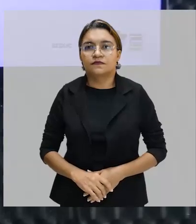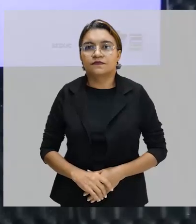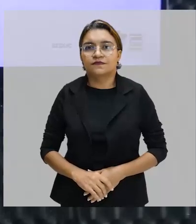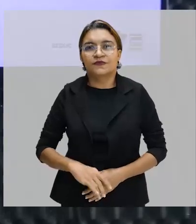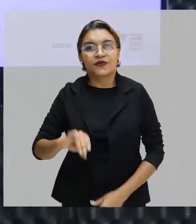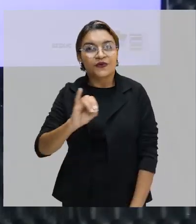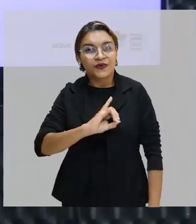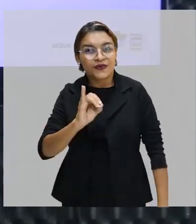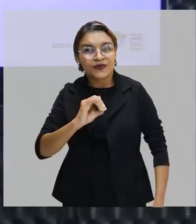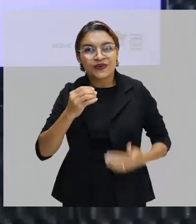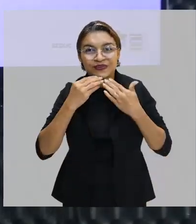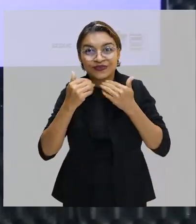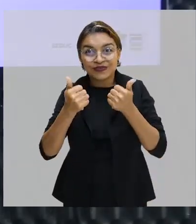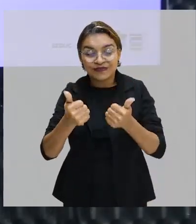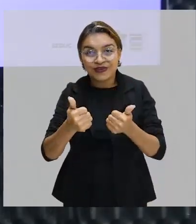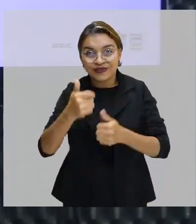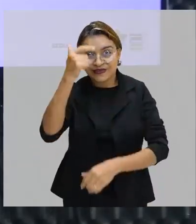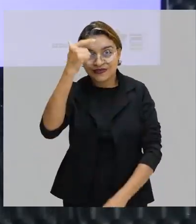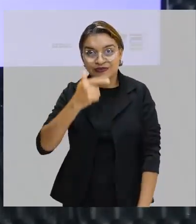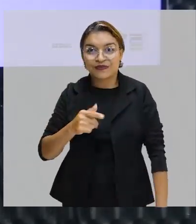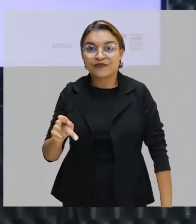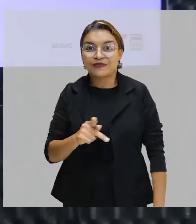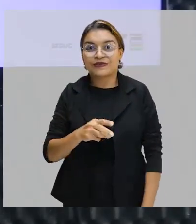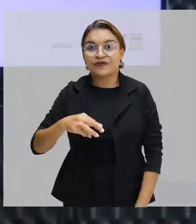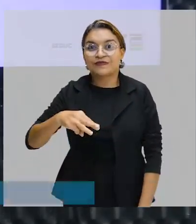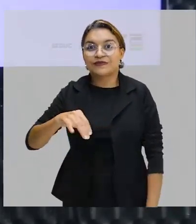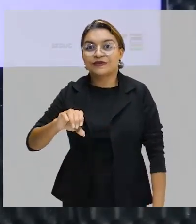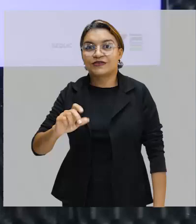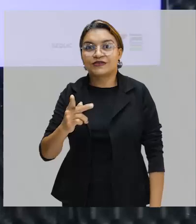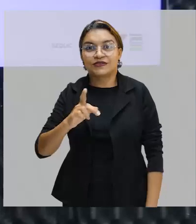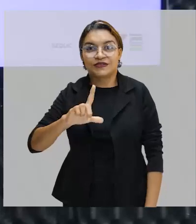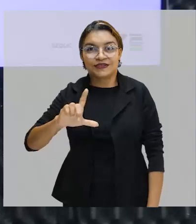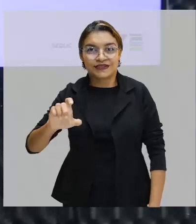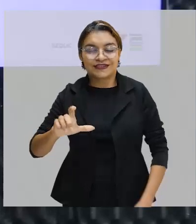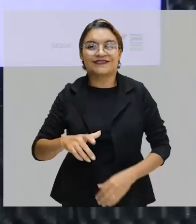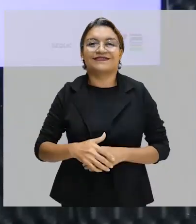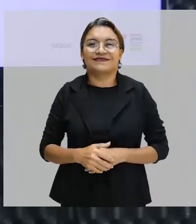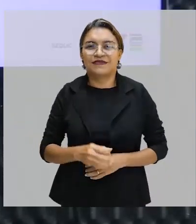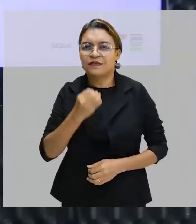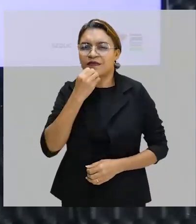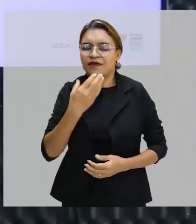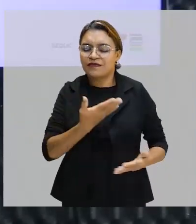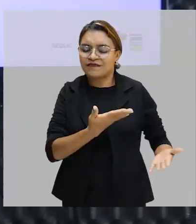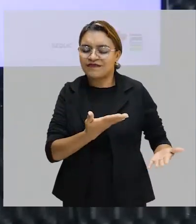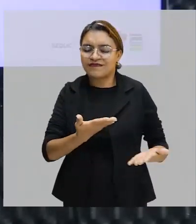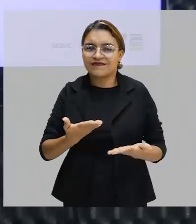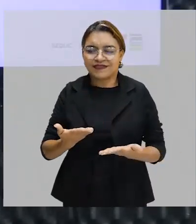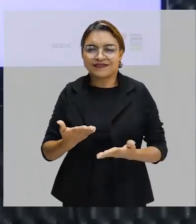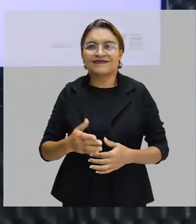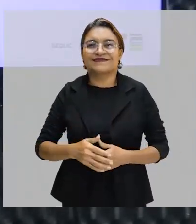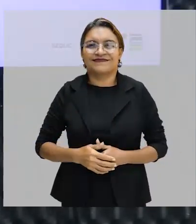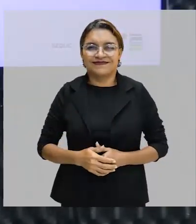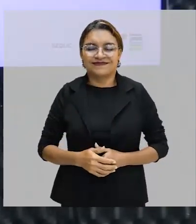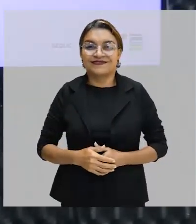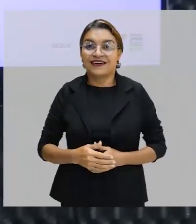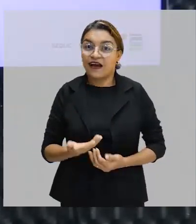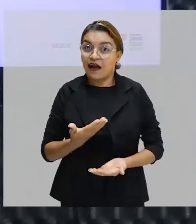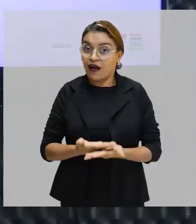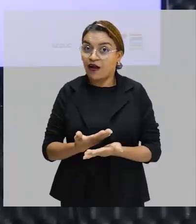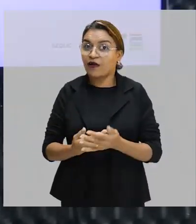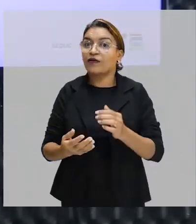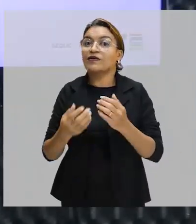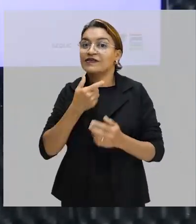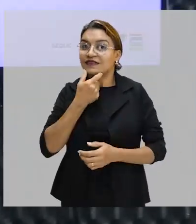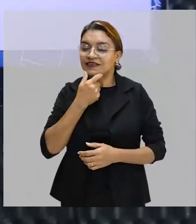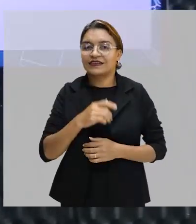Hello everybody, welcome to our English class. I'm teacher Michelle. Olá pessoal, sejam bem-vindos à aula de inglês. Eu sou a professora Michelle. Hoje nós